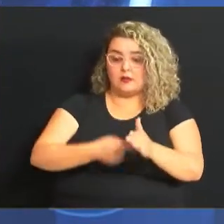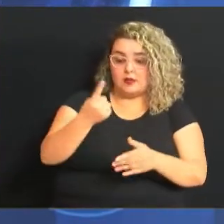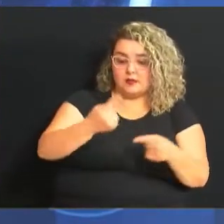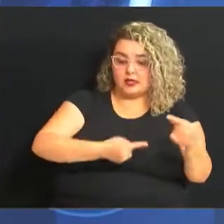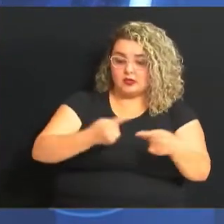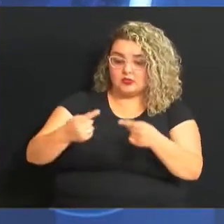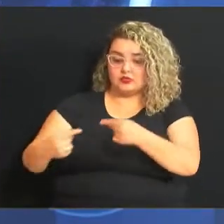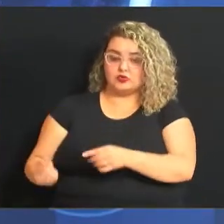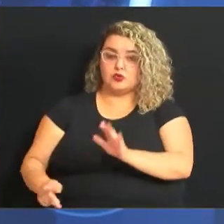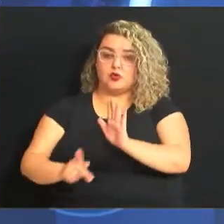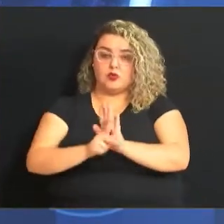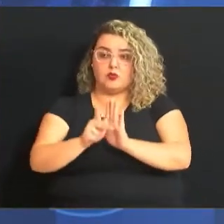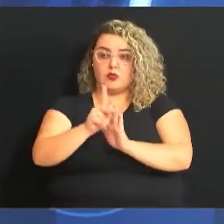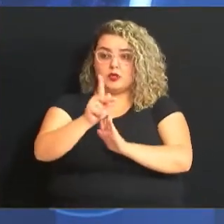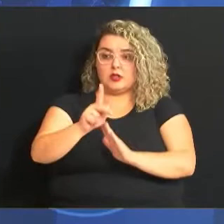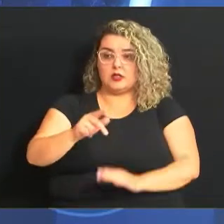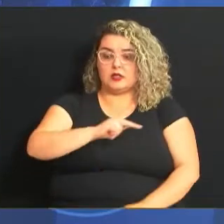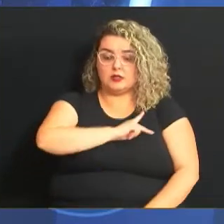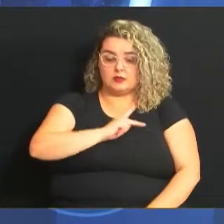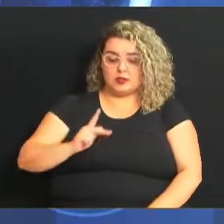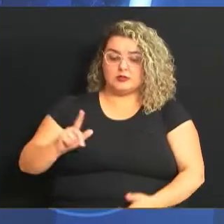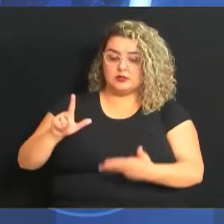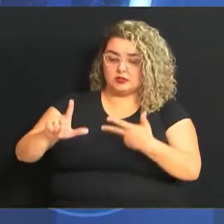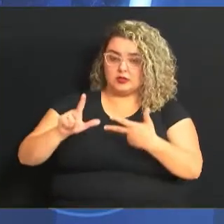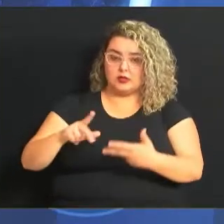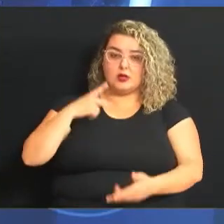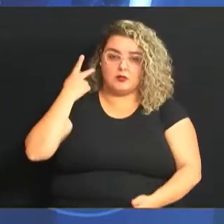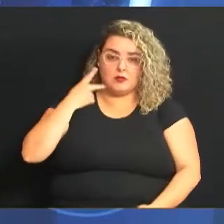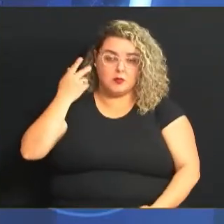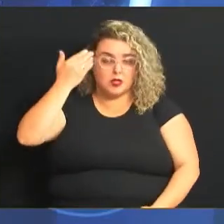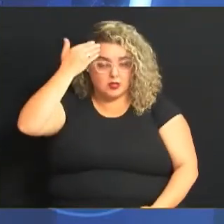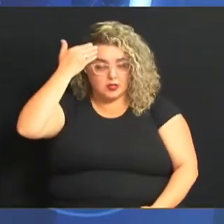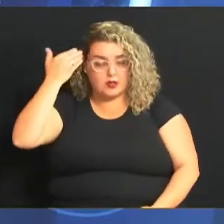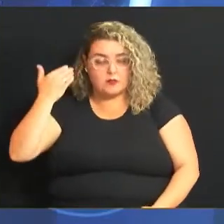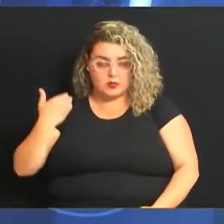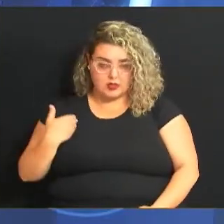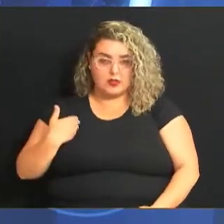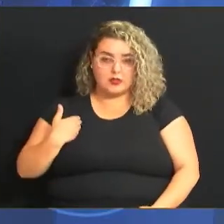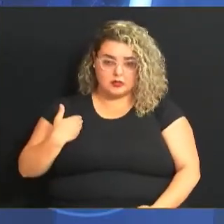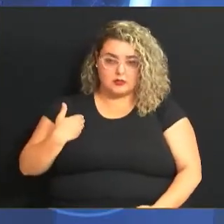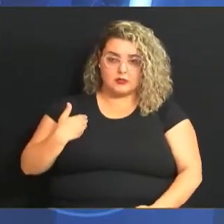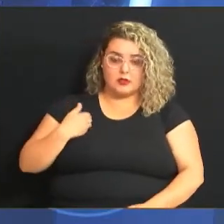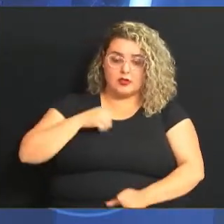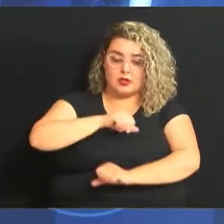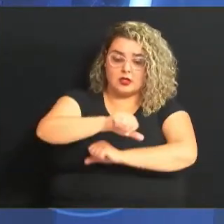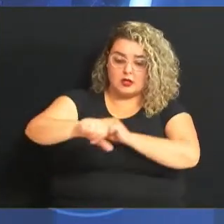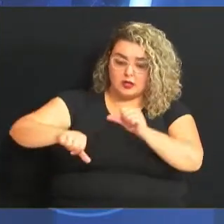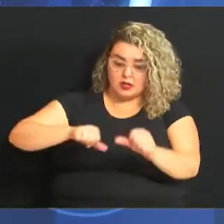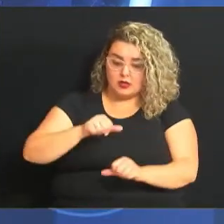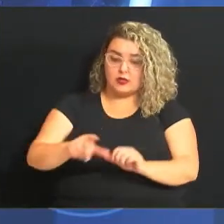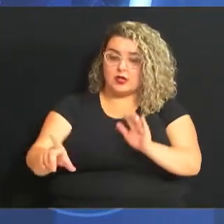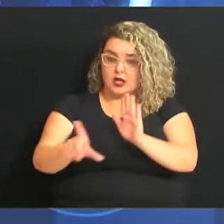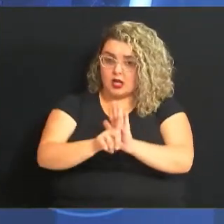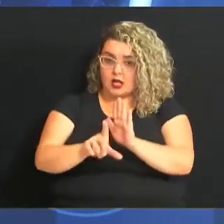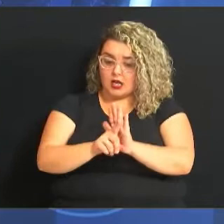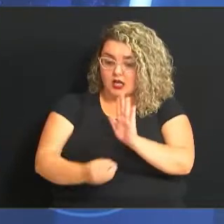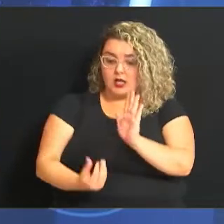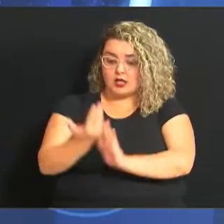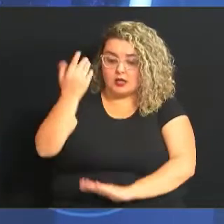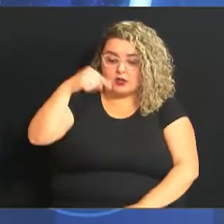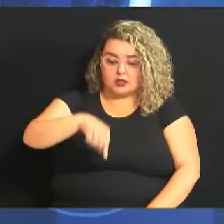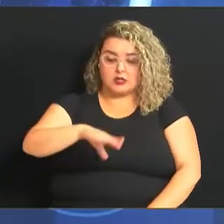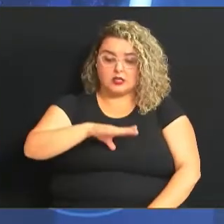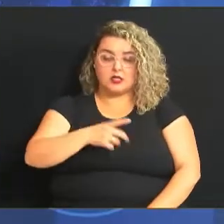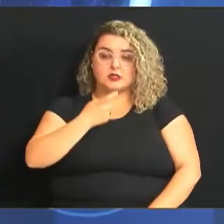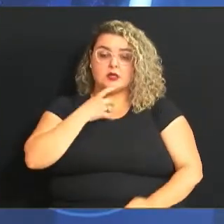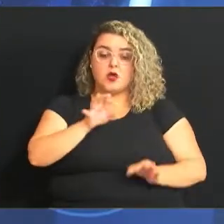o projeto da presidente do Legislativo, a vereadora Débora Palermo, que altera a lei que instituiu aqui na cidade o